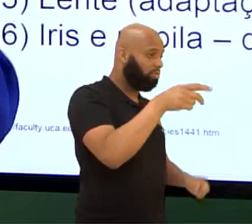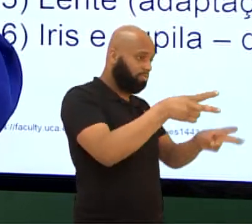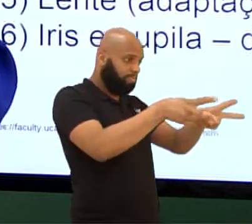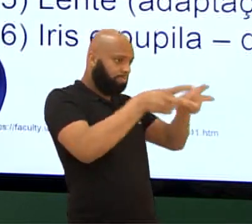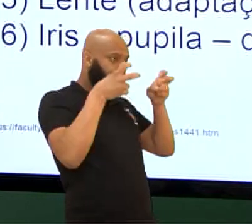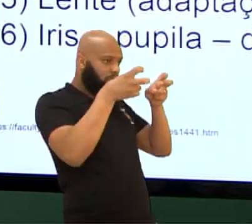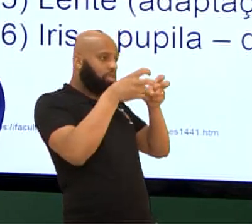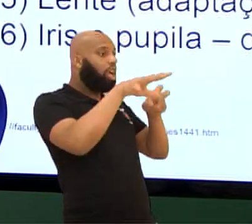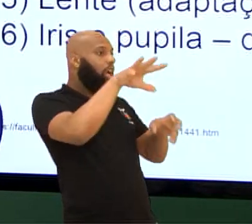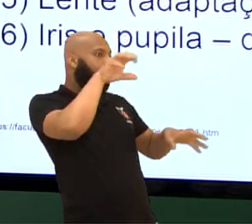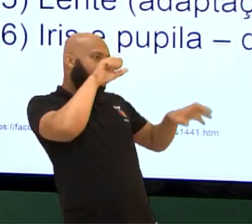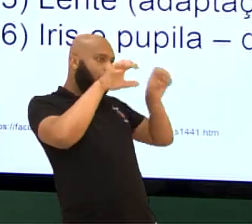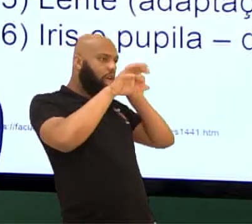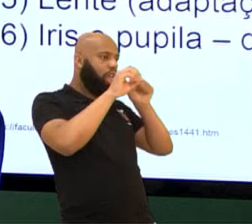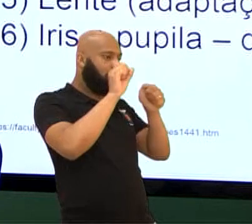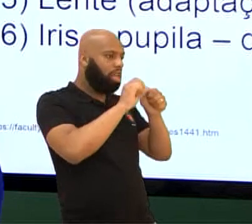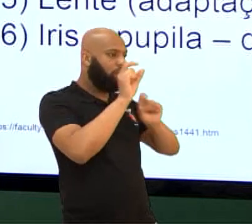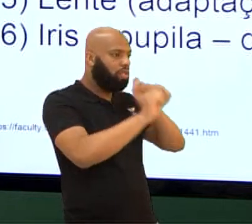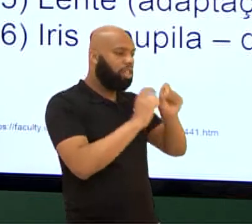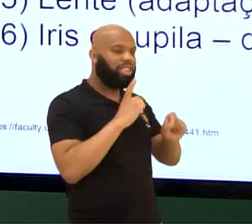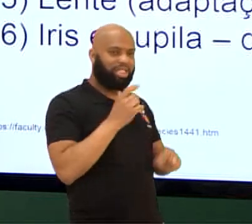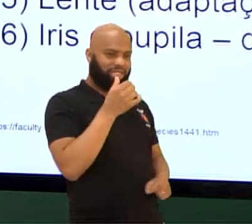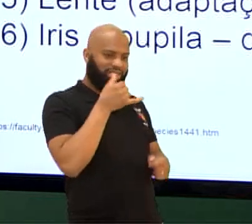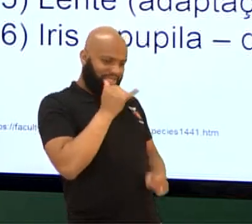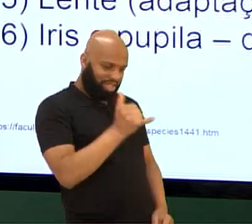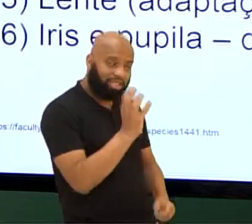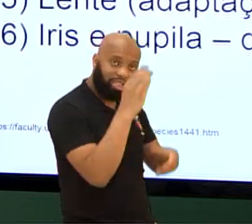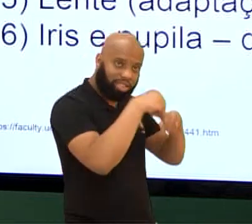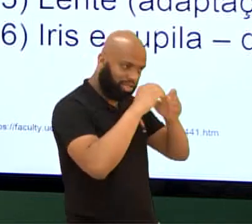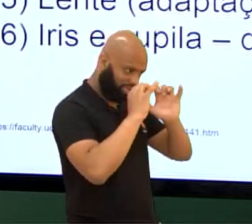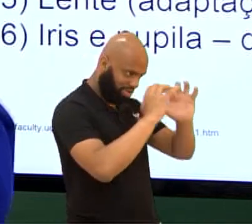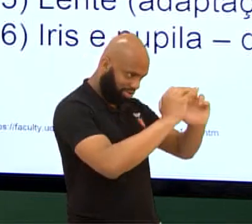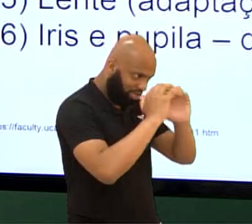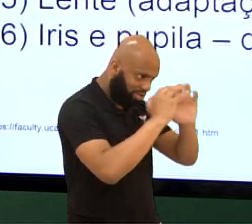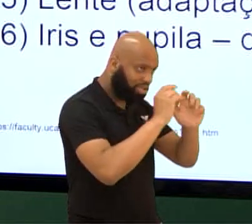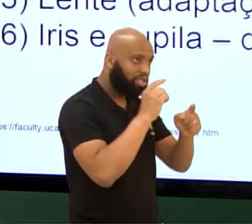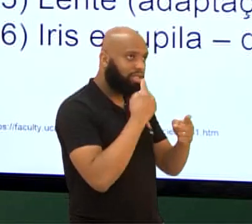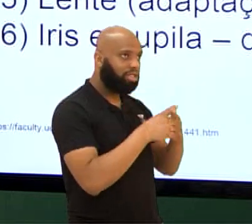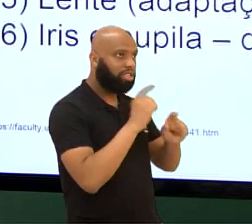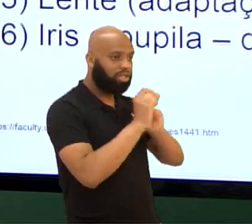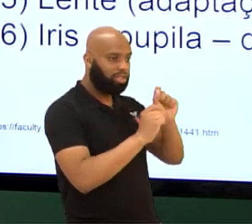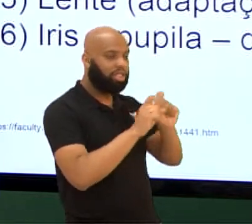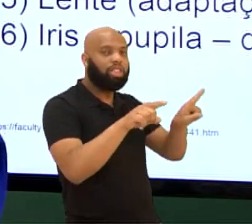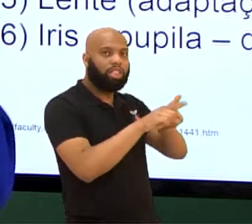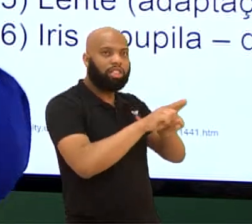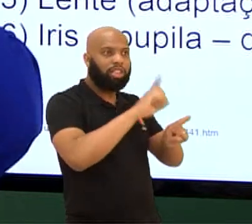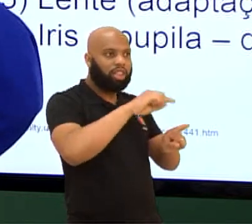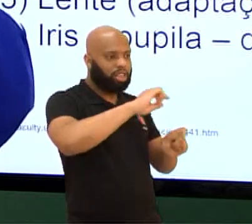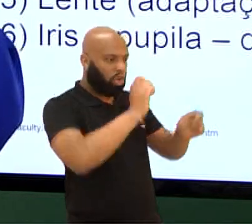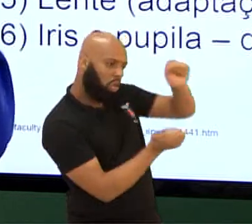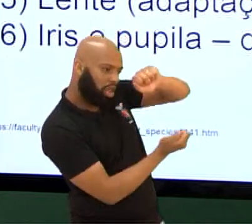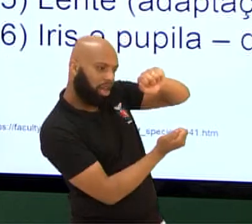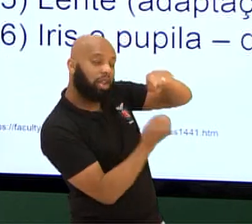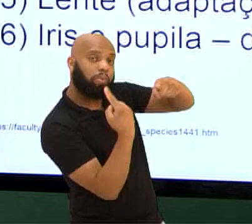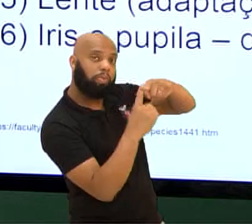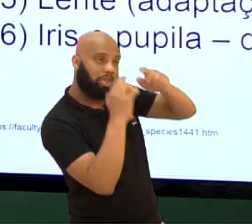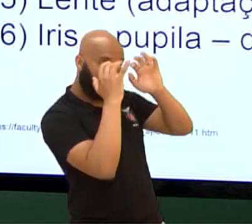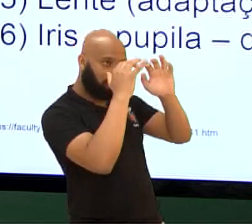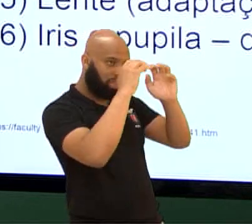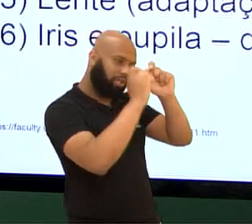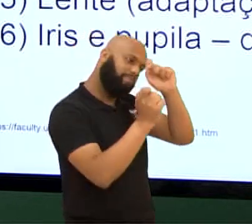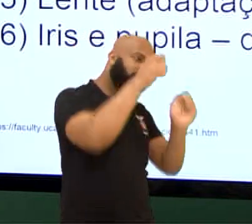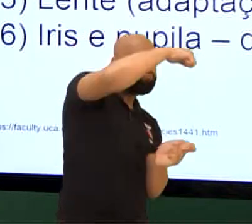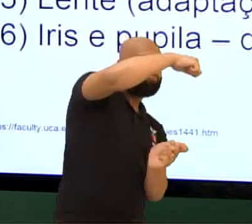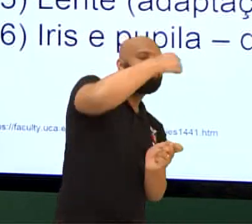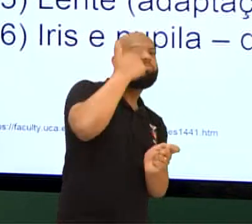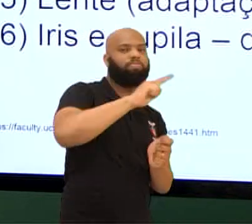e isso é convertido em pulso elétrico e, detalhe, enxergamos de ponta cabeça. O nosso cérebro desinverte esse